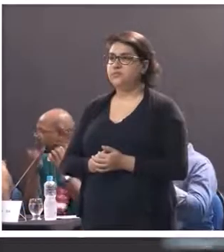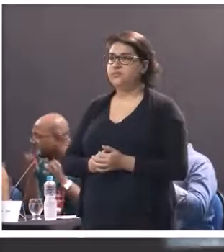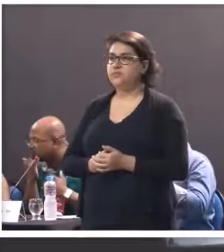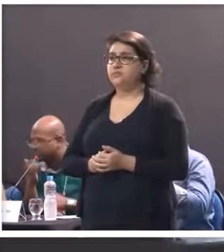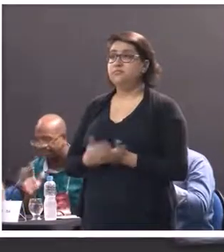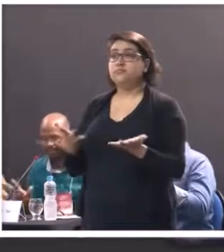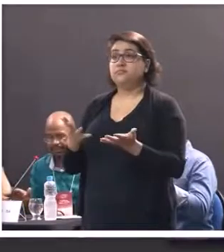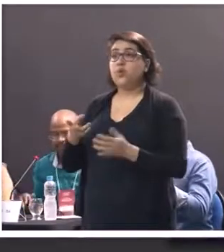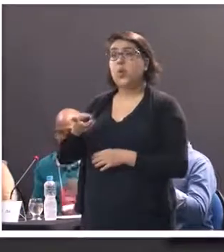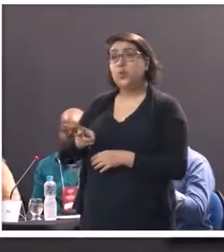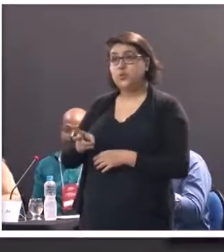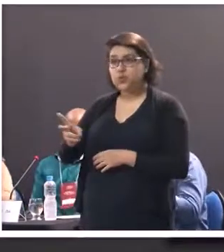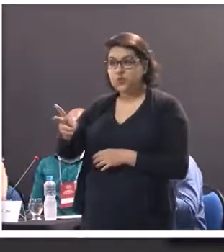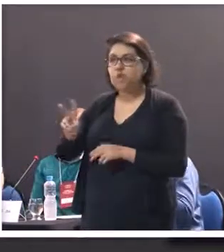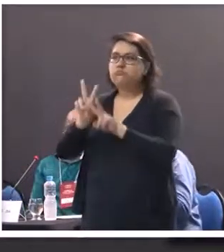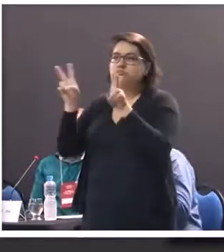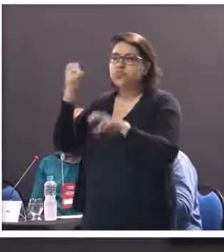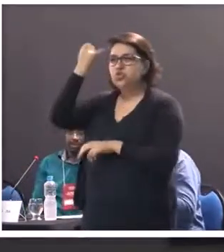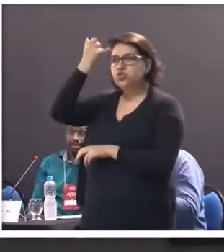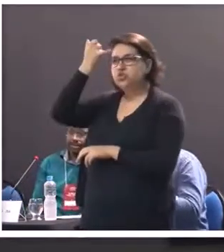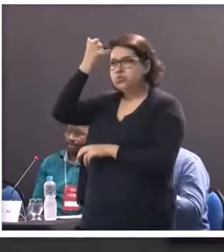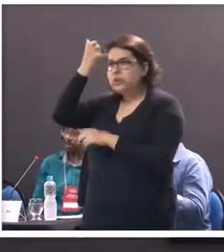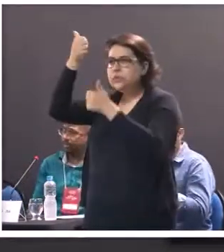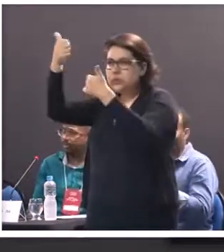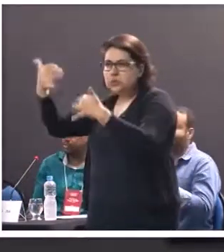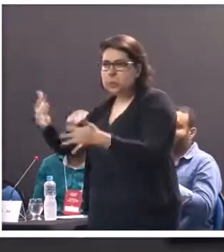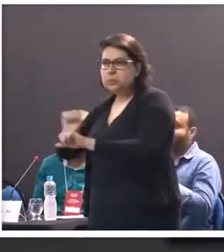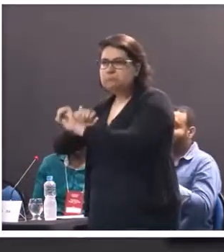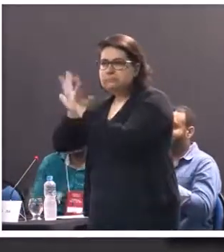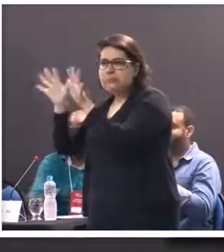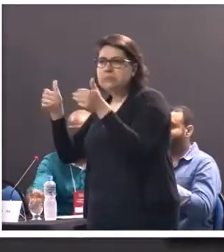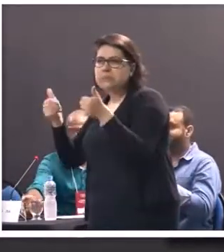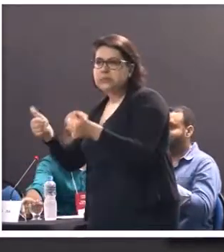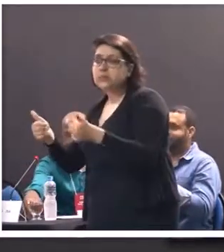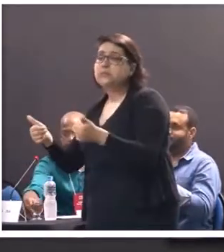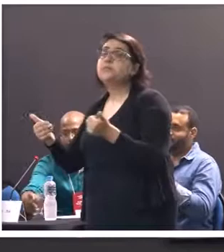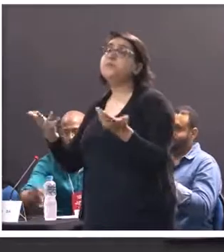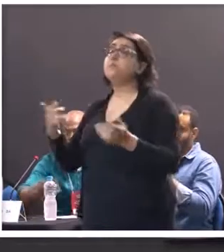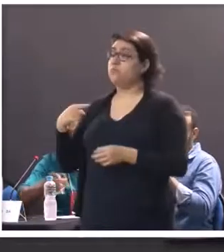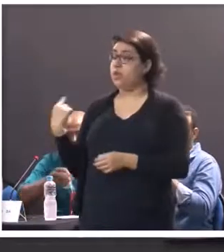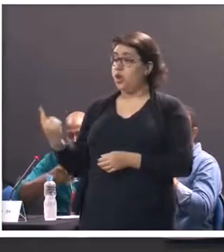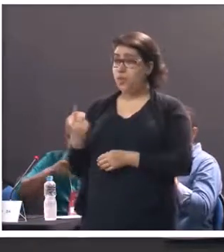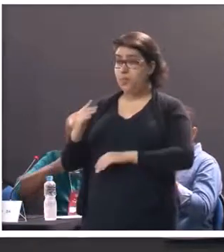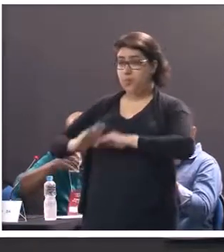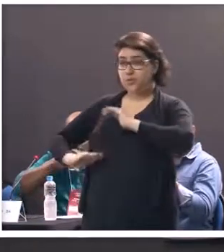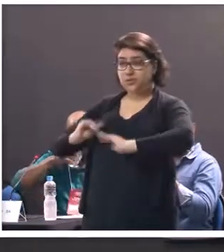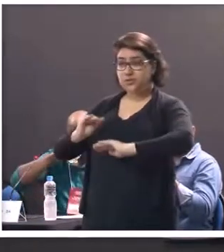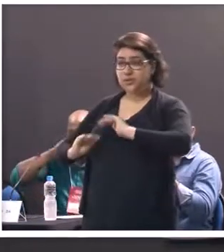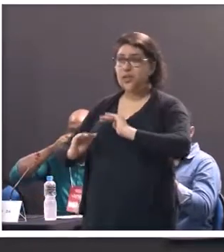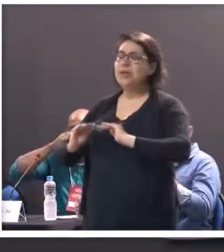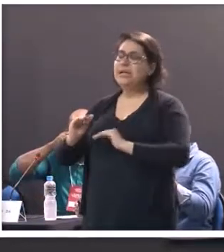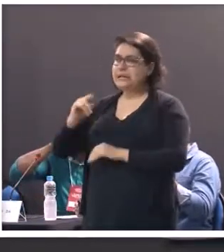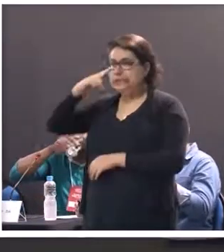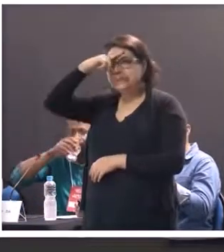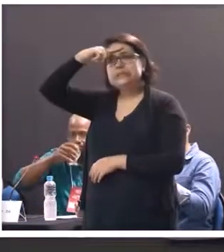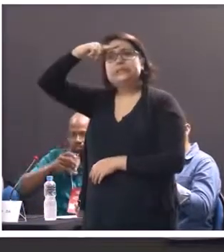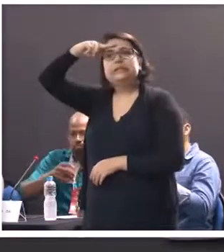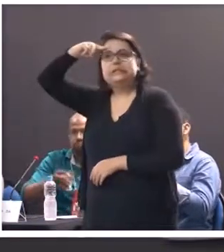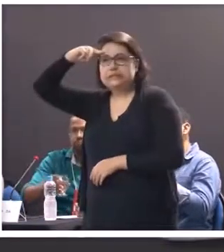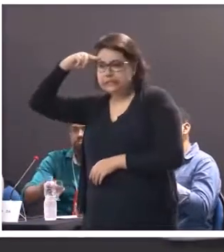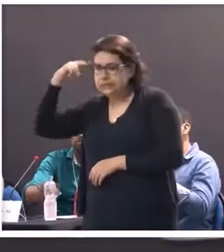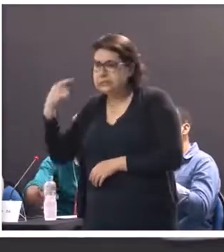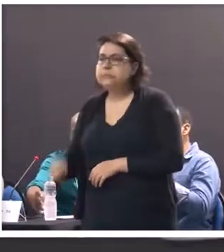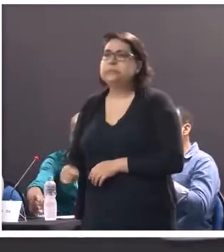Dando continuidade ao que eu já estava explicando muito bem, a nossa profissão ela é muito penosa, é árdua,